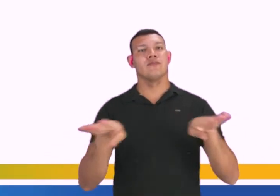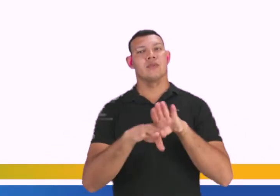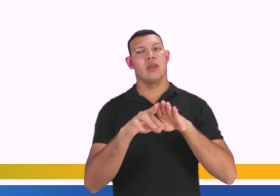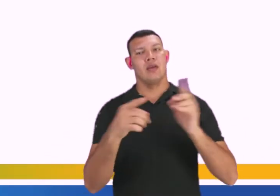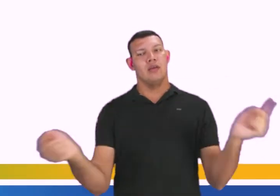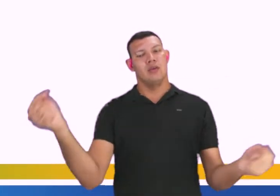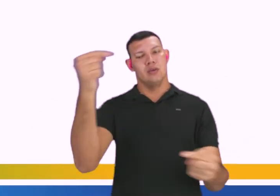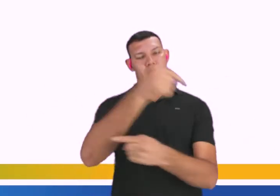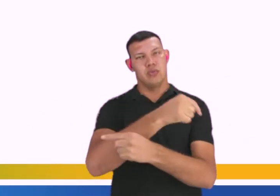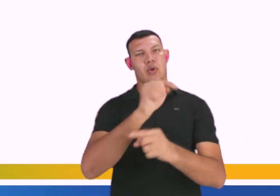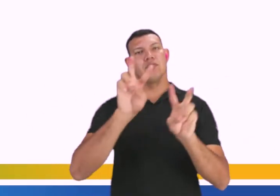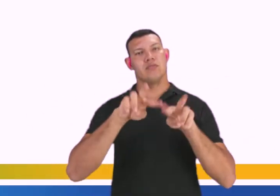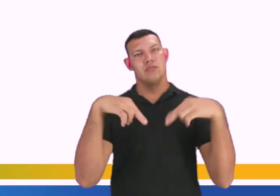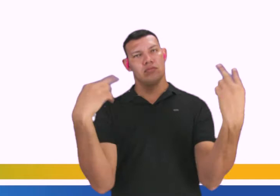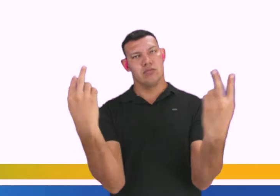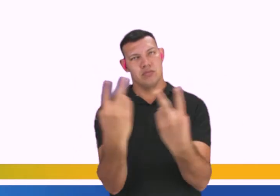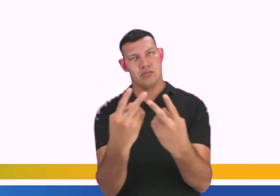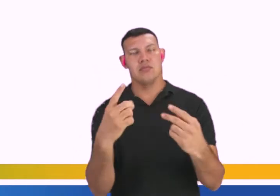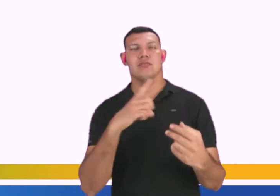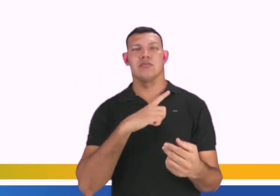inversamente proporcional ao volume. Tem